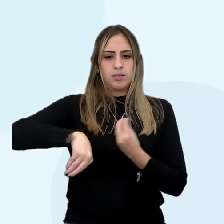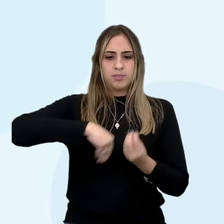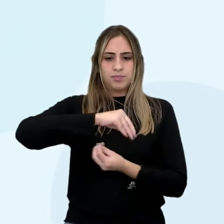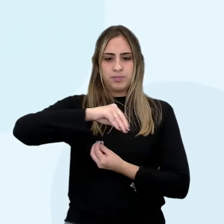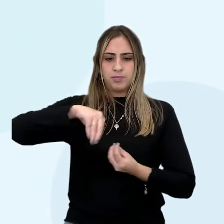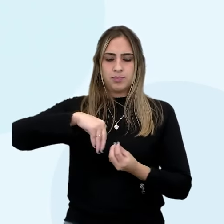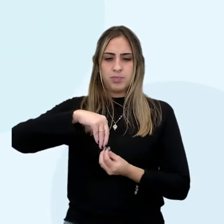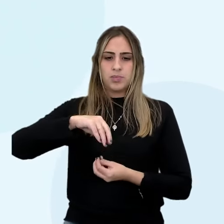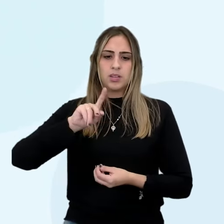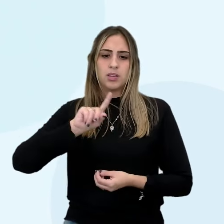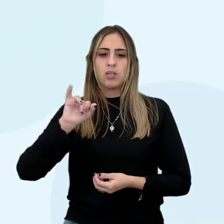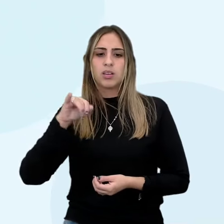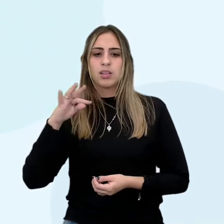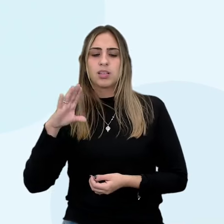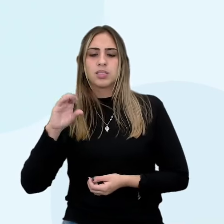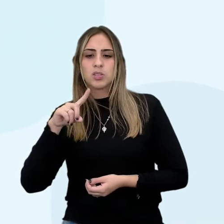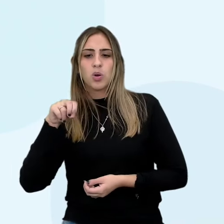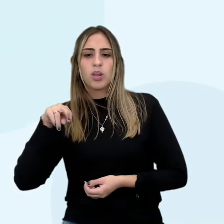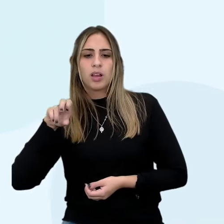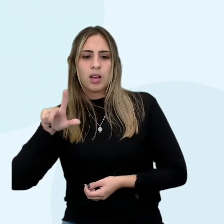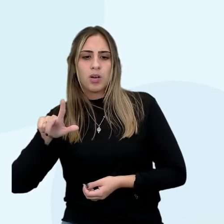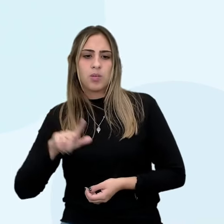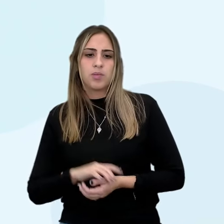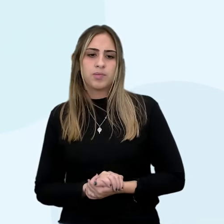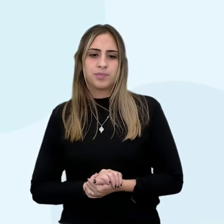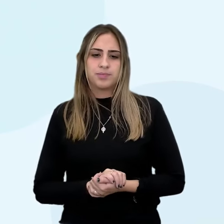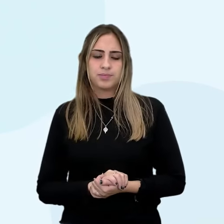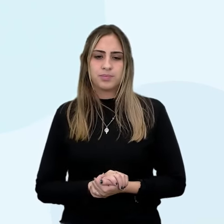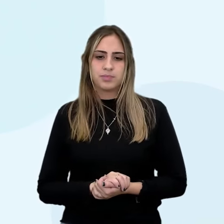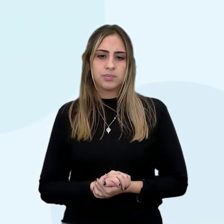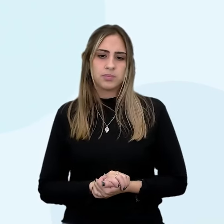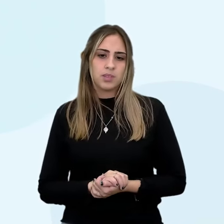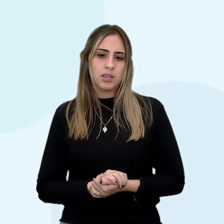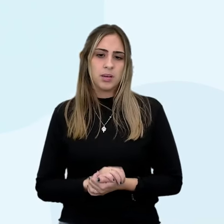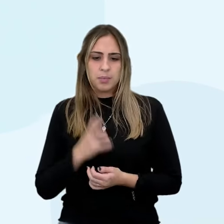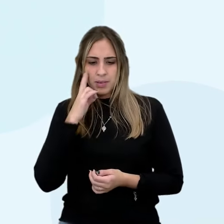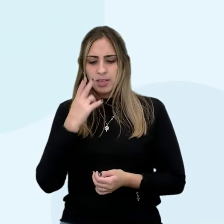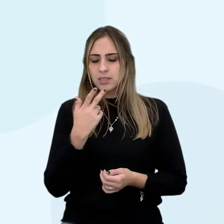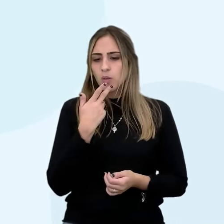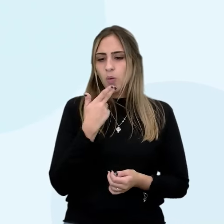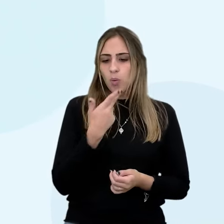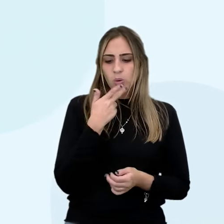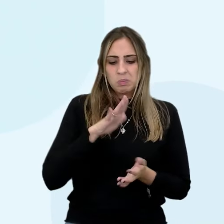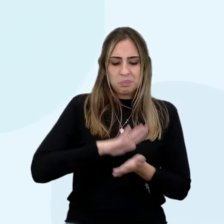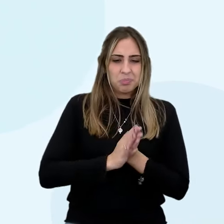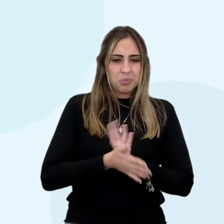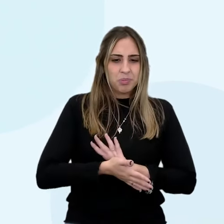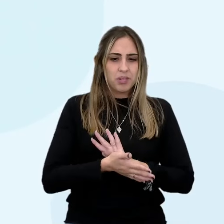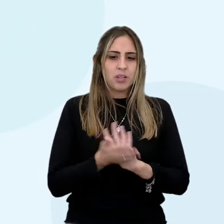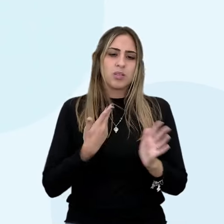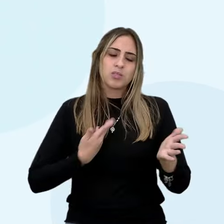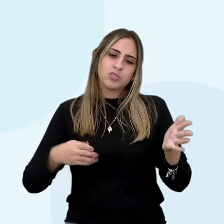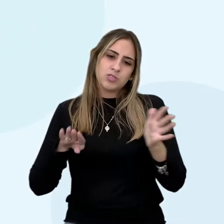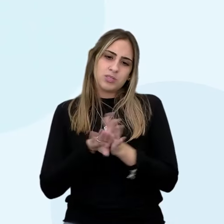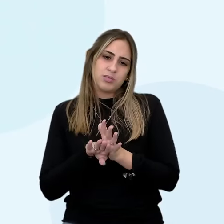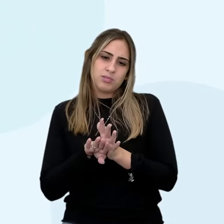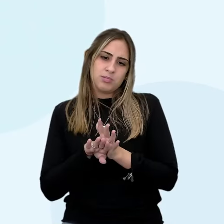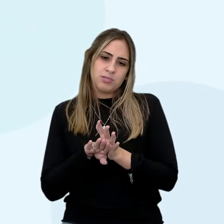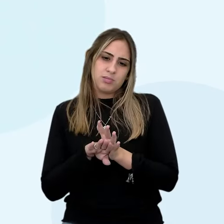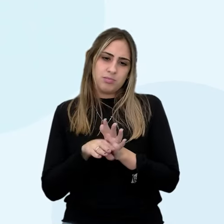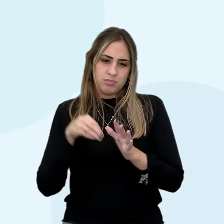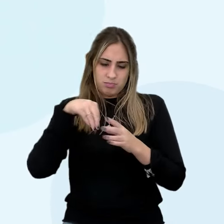não intencional parece que as cores meio que empurraram bom e estamos chegando agora finalmente